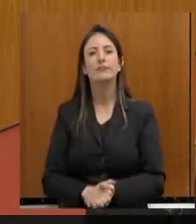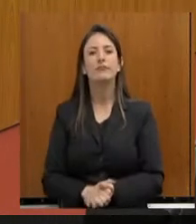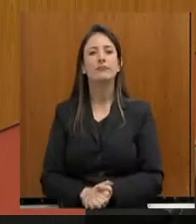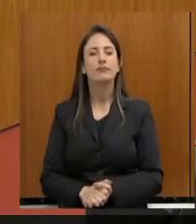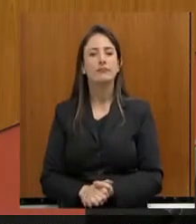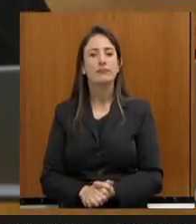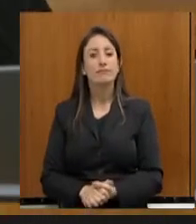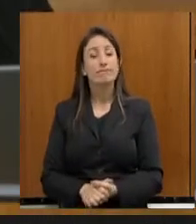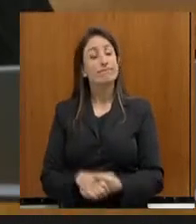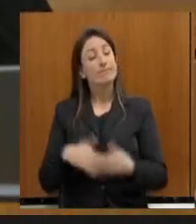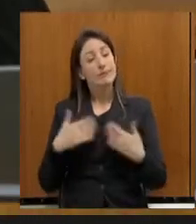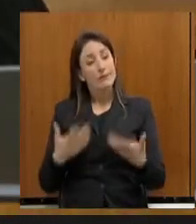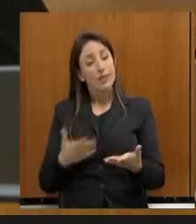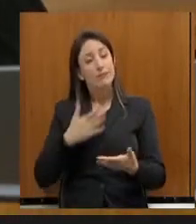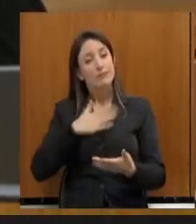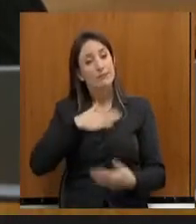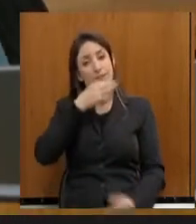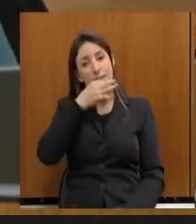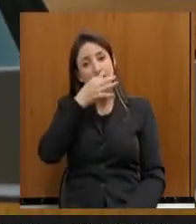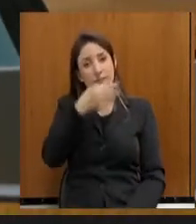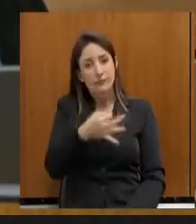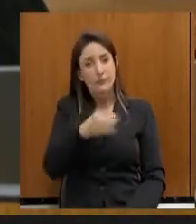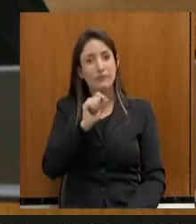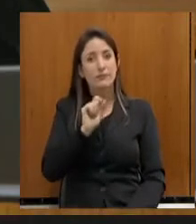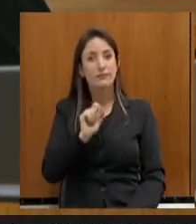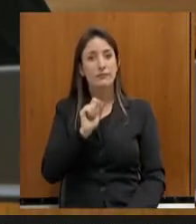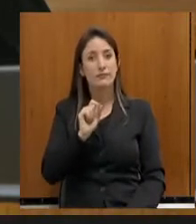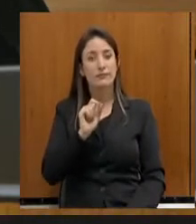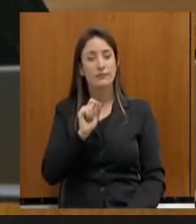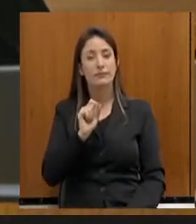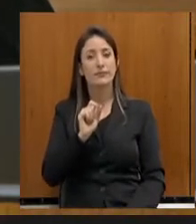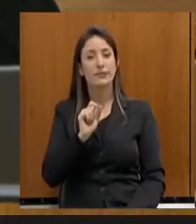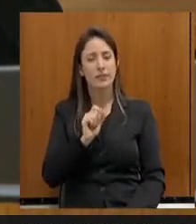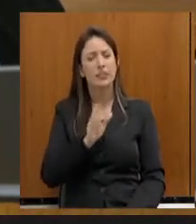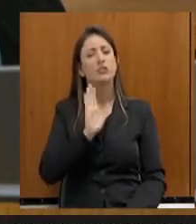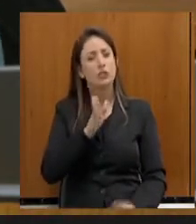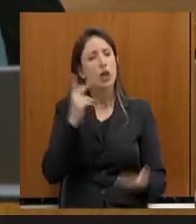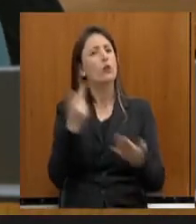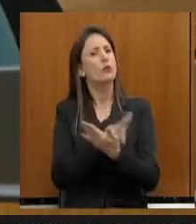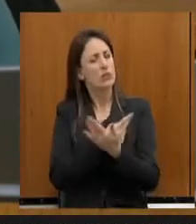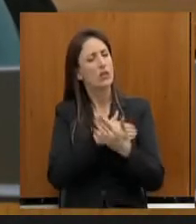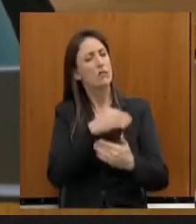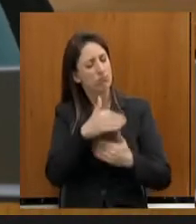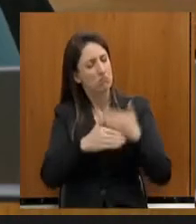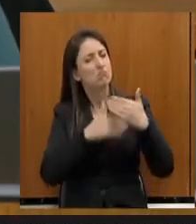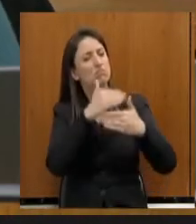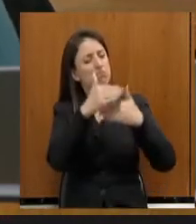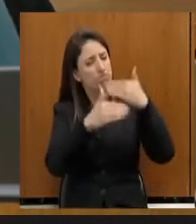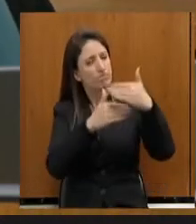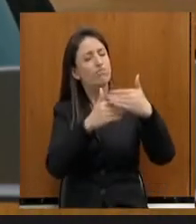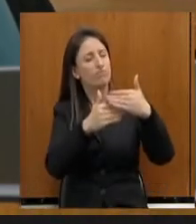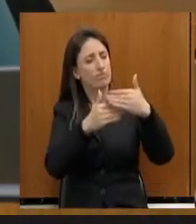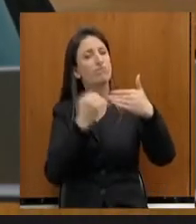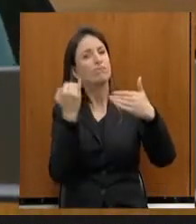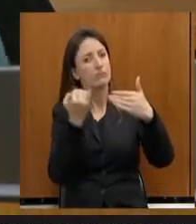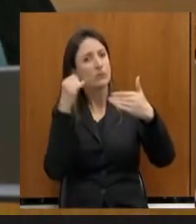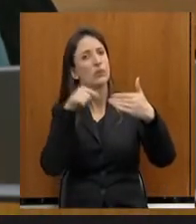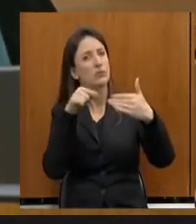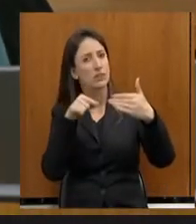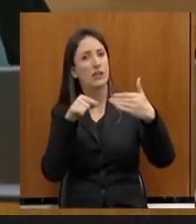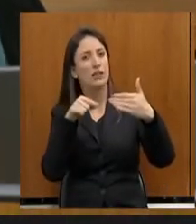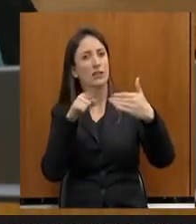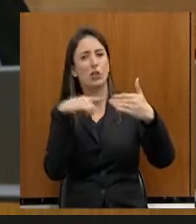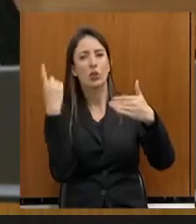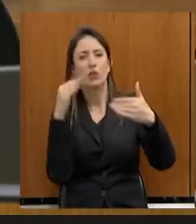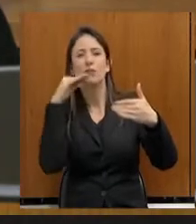bem a minha avaliação nós temos avanços muito significativos que são demonstrados com